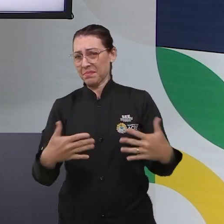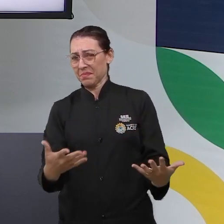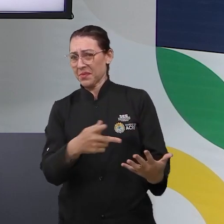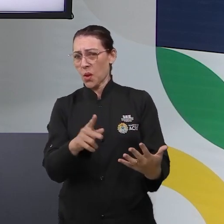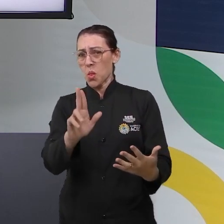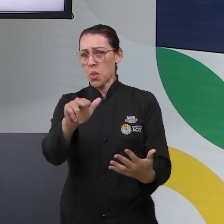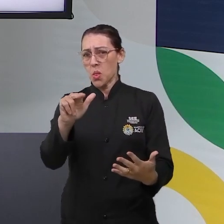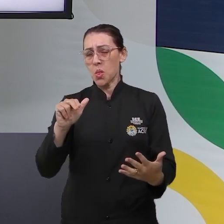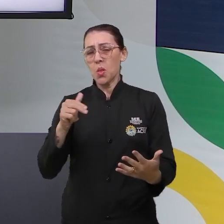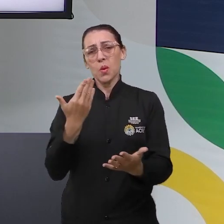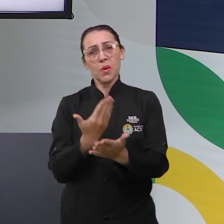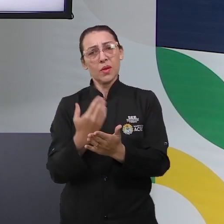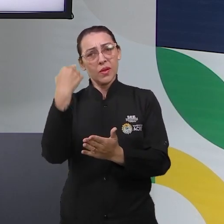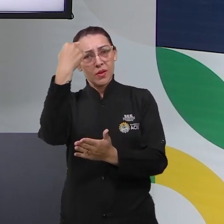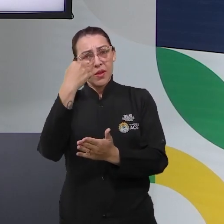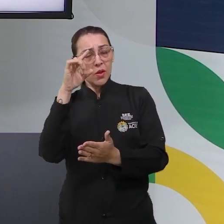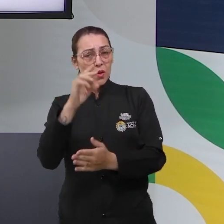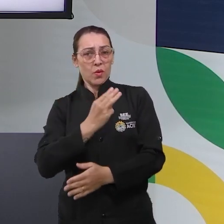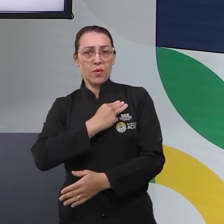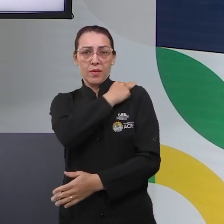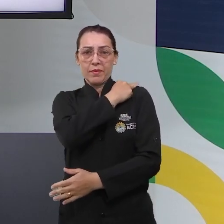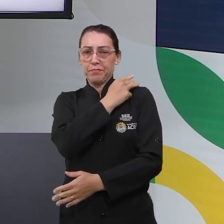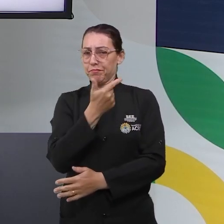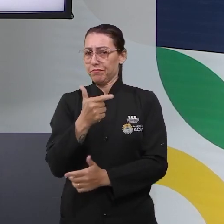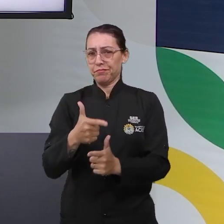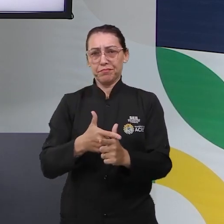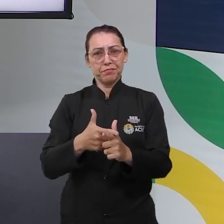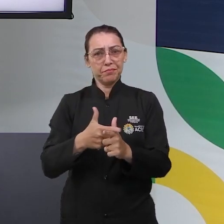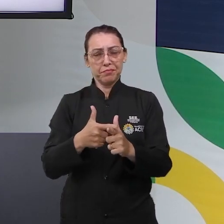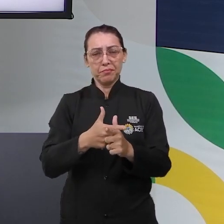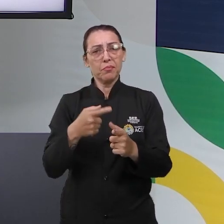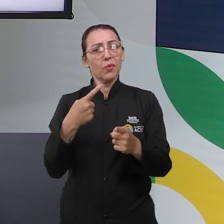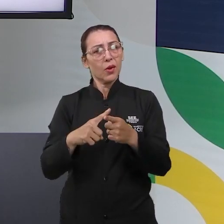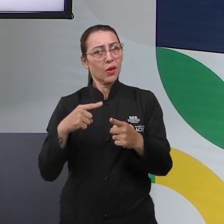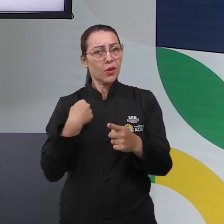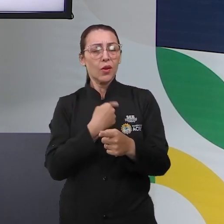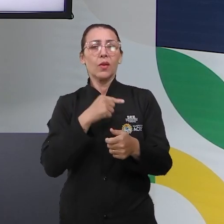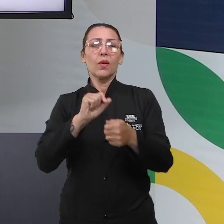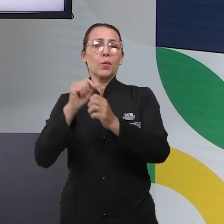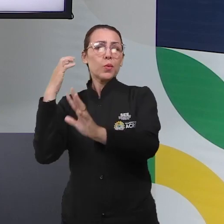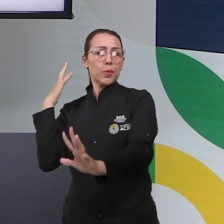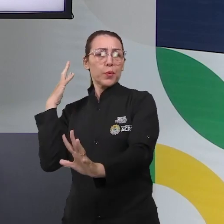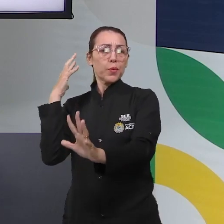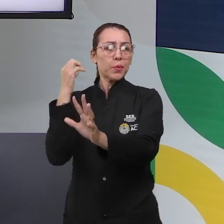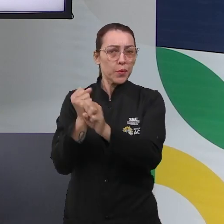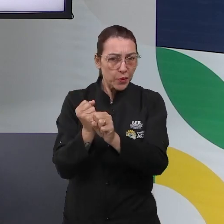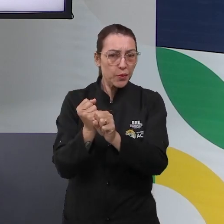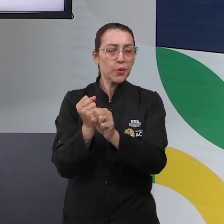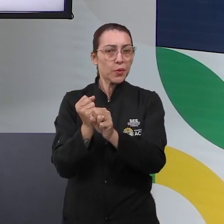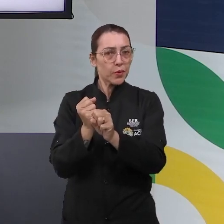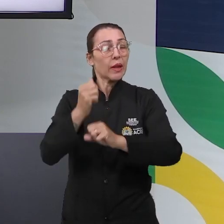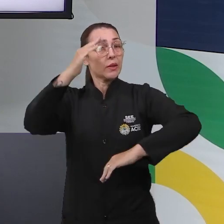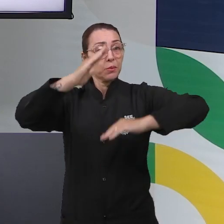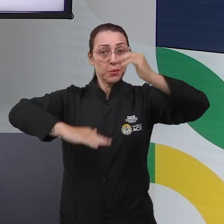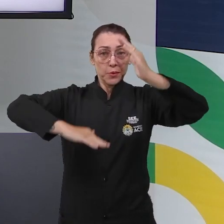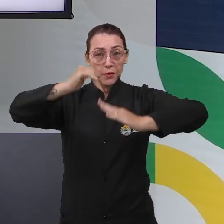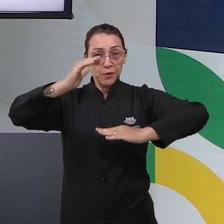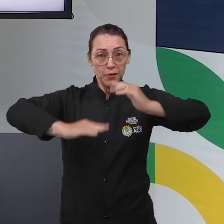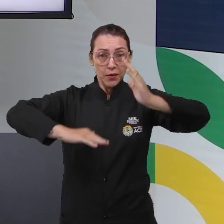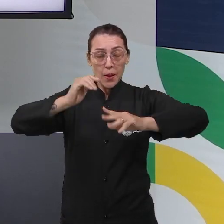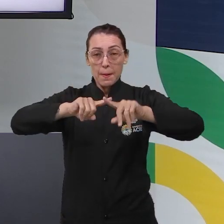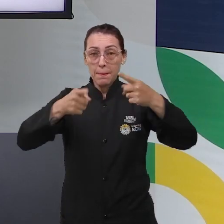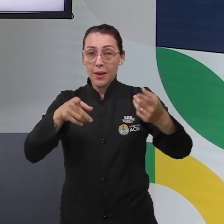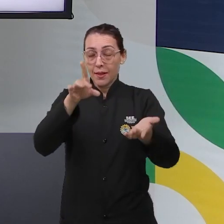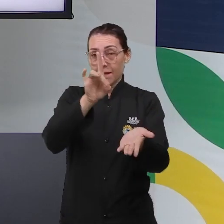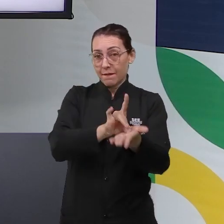mas eu nunca estudei espanhol, estou vendo agora só no ensino médio. Não tem problema, porque nós fazemos uma retomada das profissões, mas